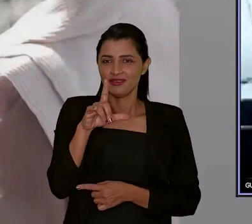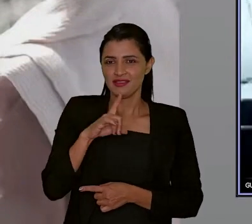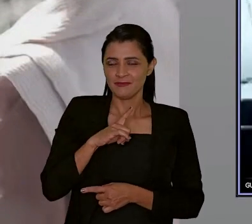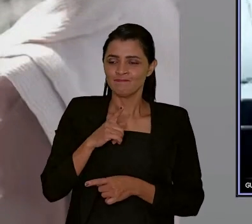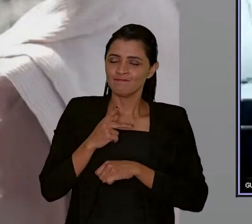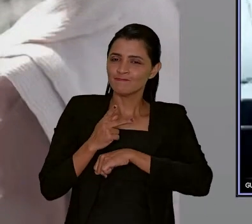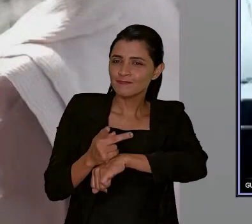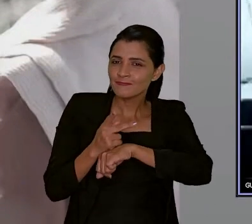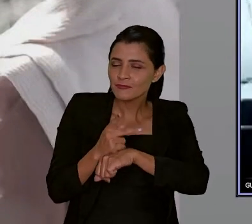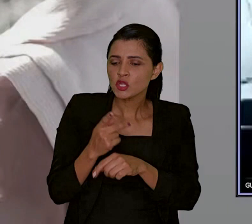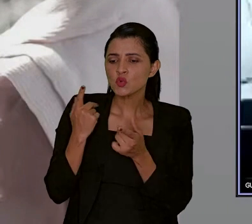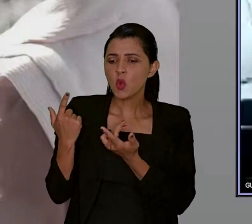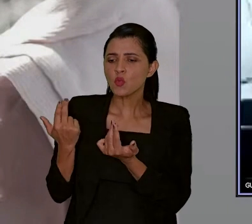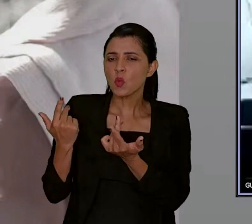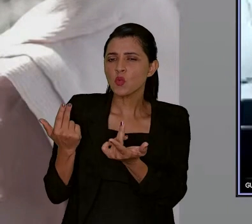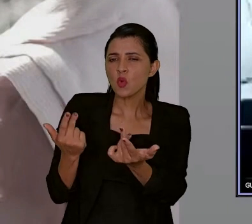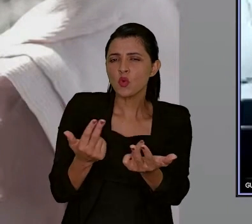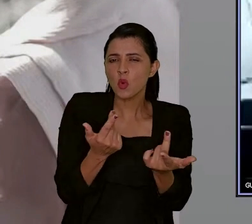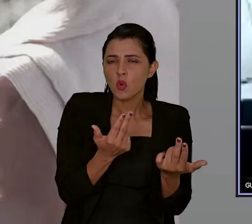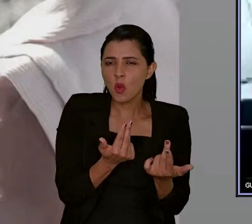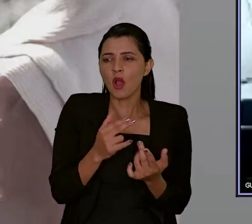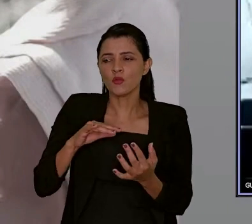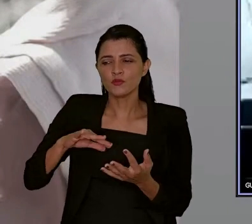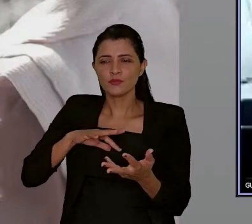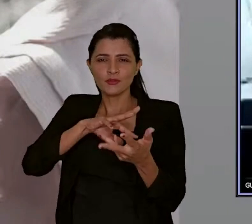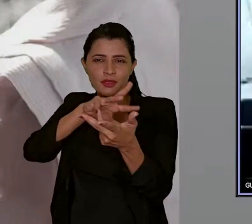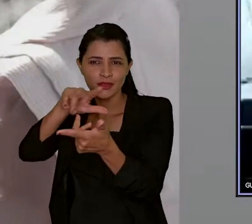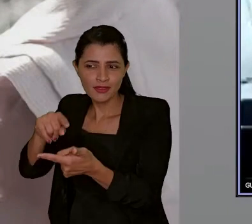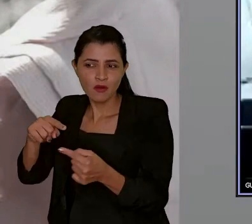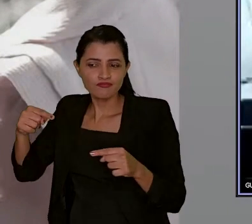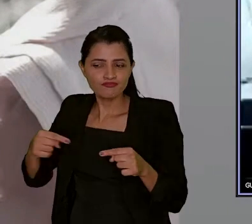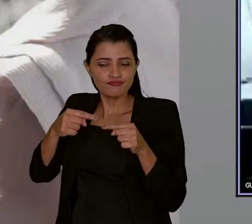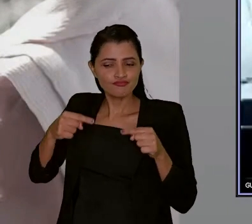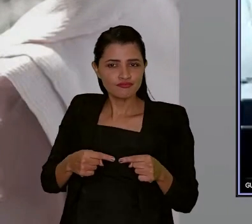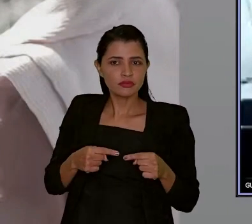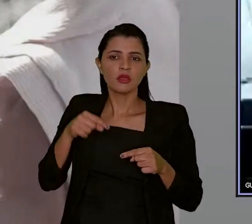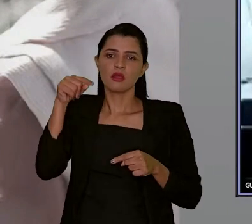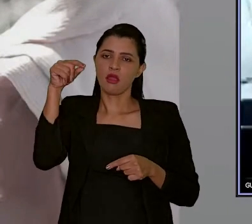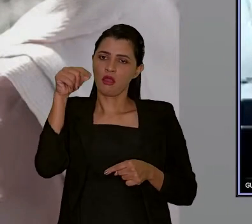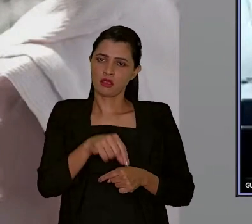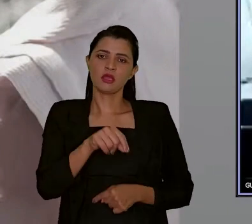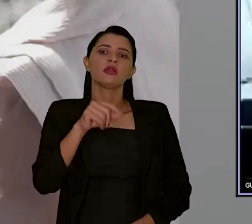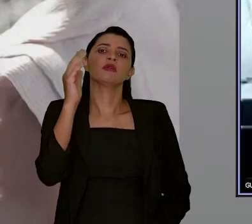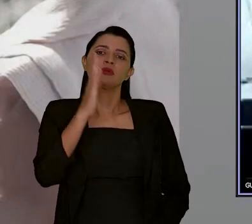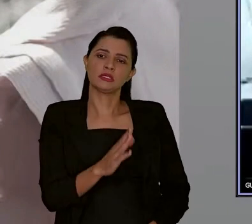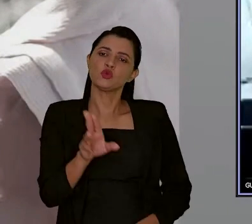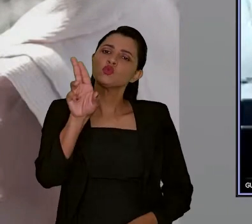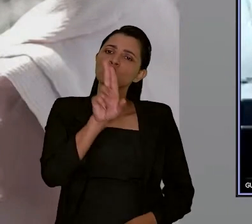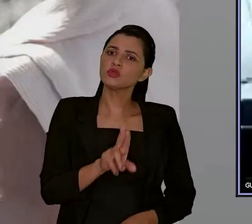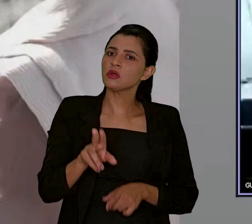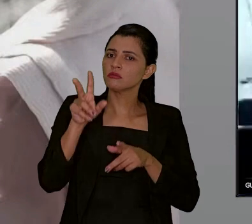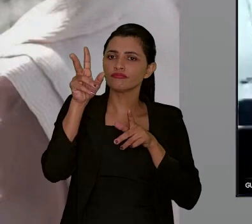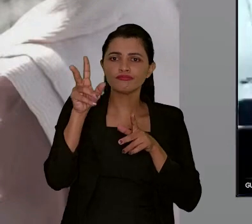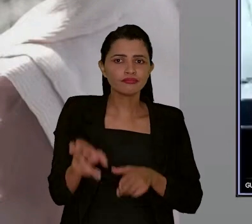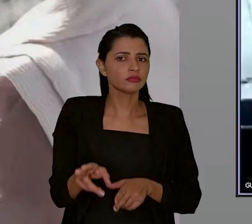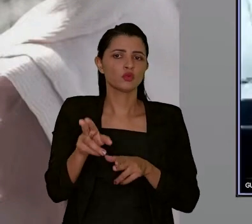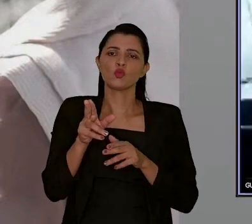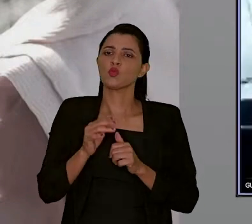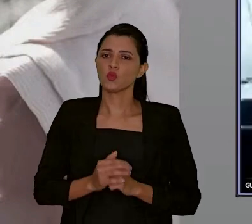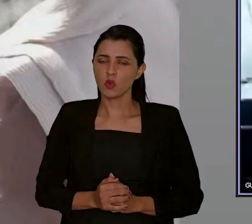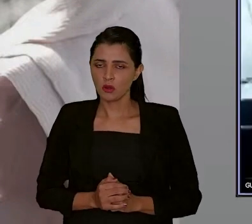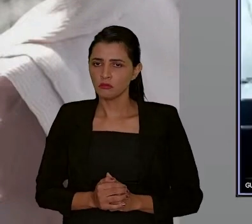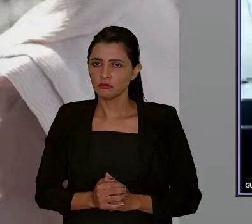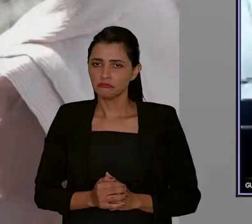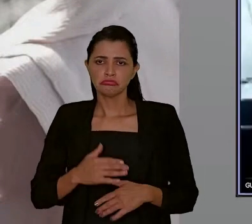consensos no plano internacional para que as normas sejam aplicadas de modo exatamente idêntico, independentemente